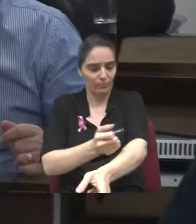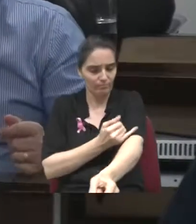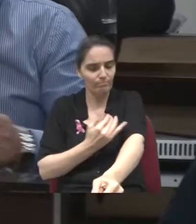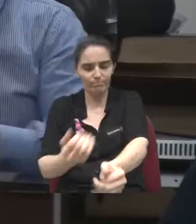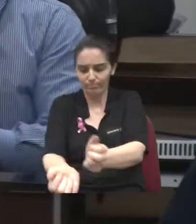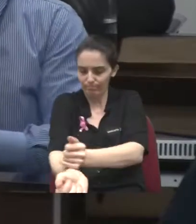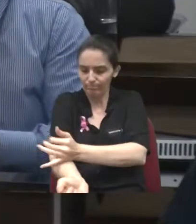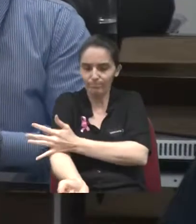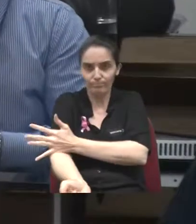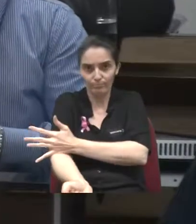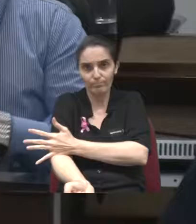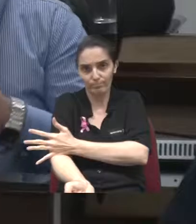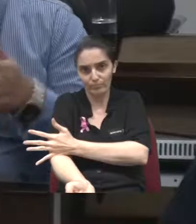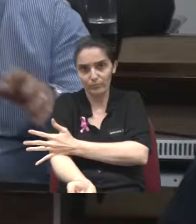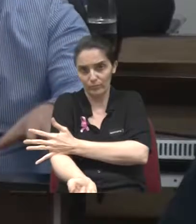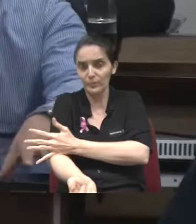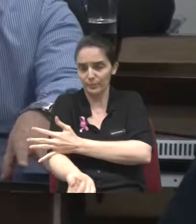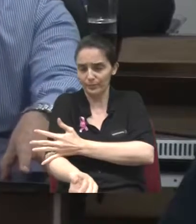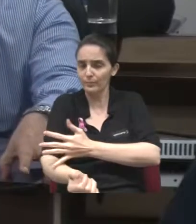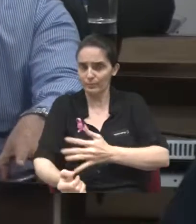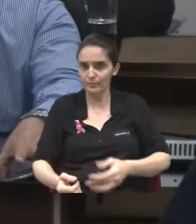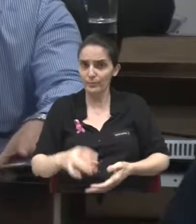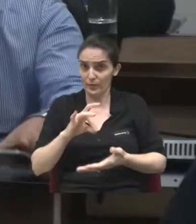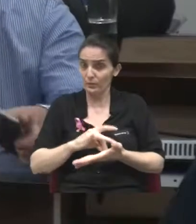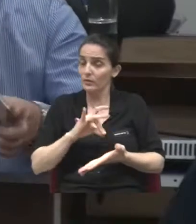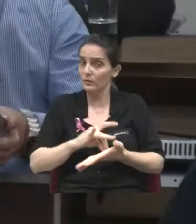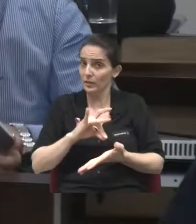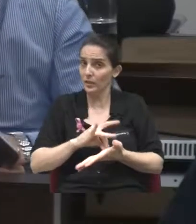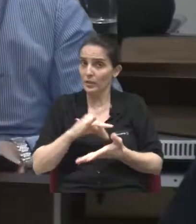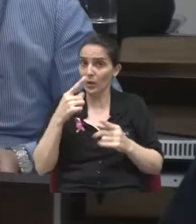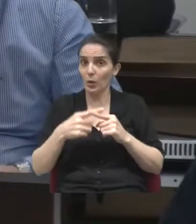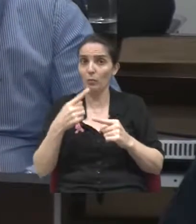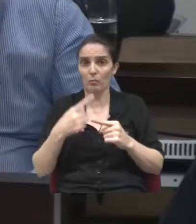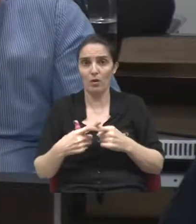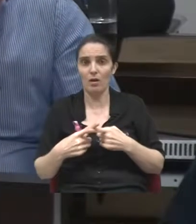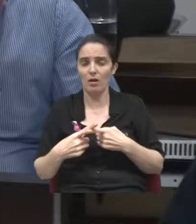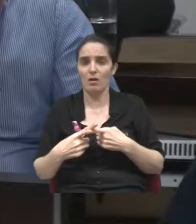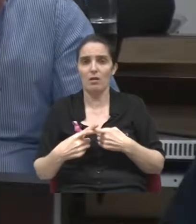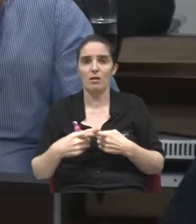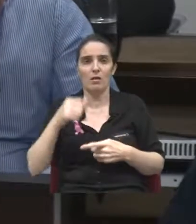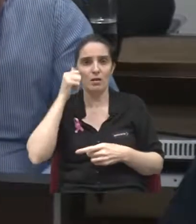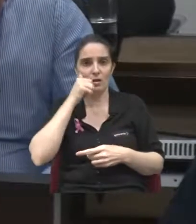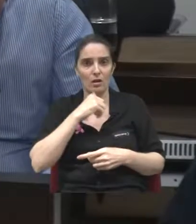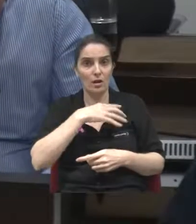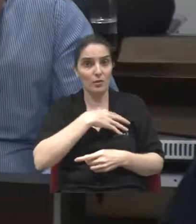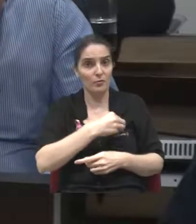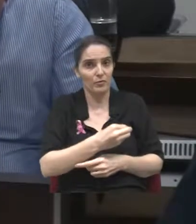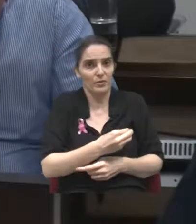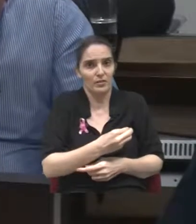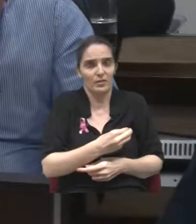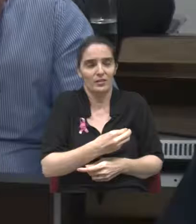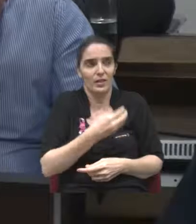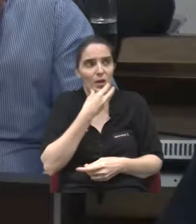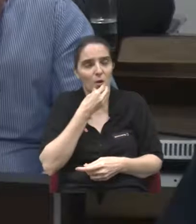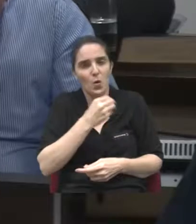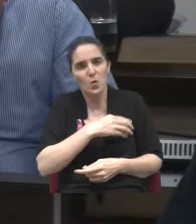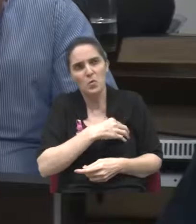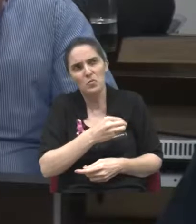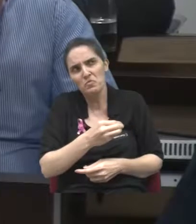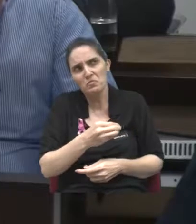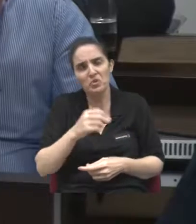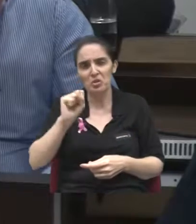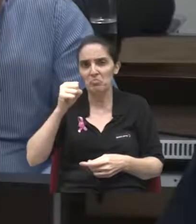eu me emociono demais, porque eu falo que a minha filha, meu filho tinha uns 8 anos e ela devia ter uns